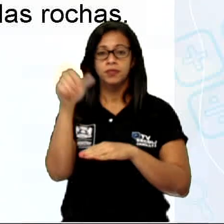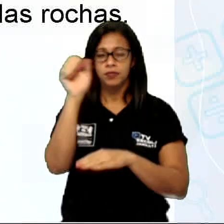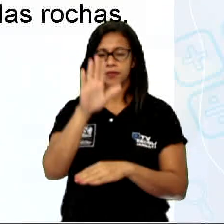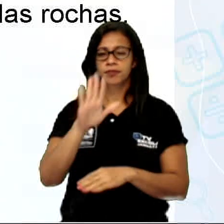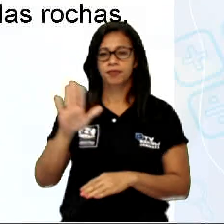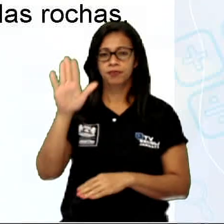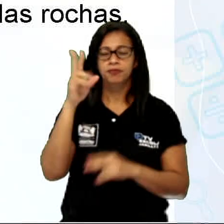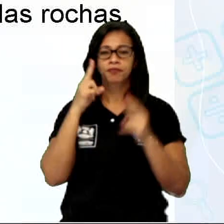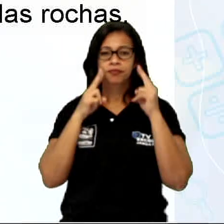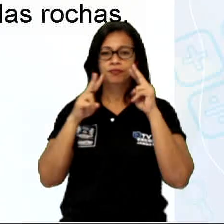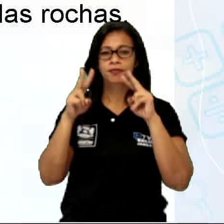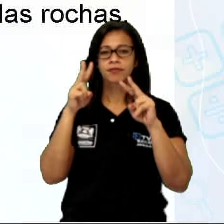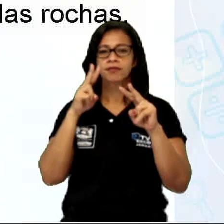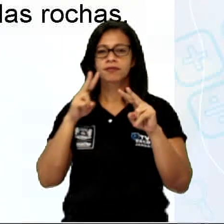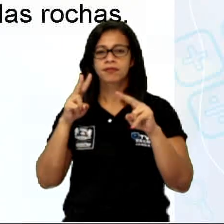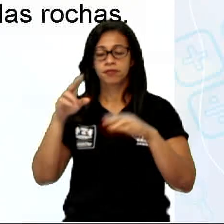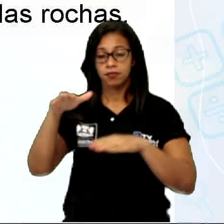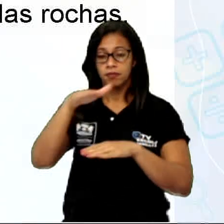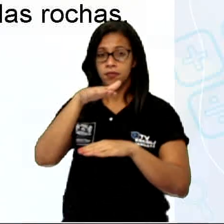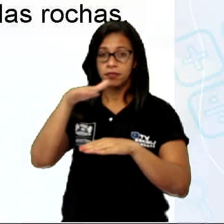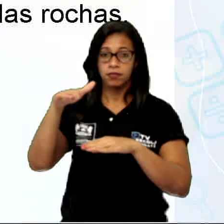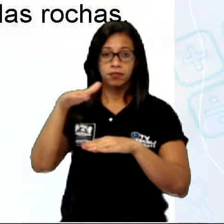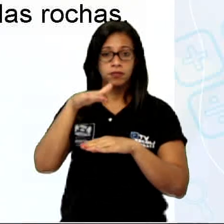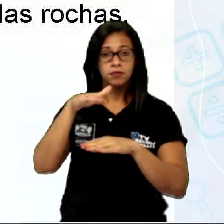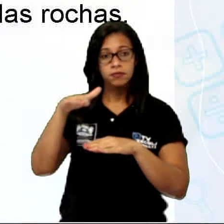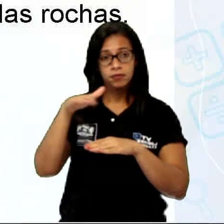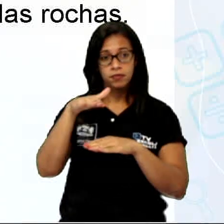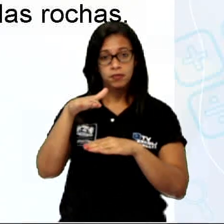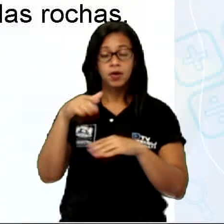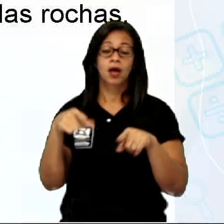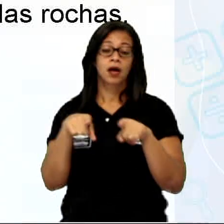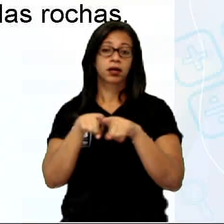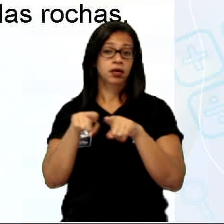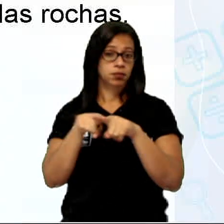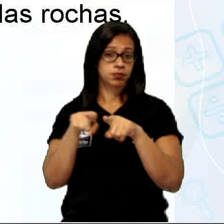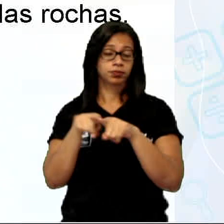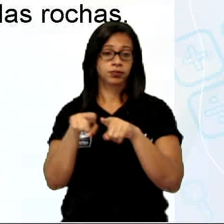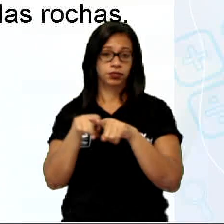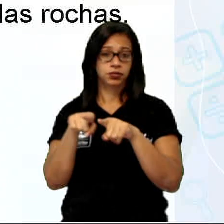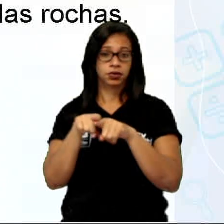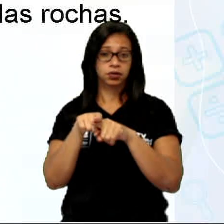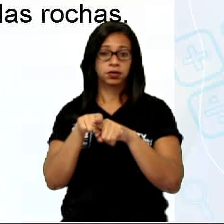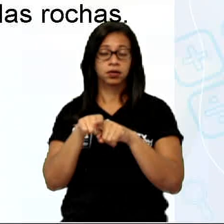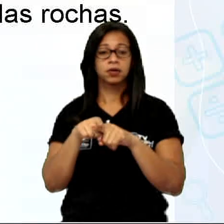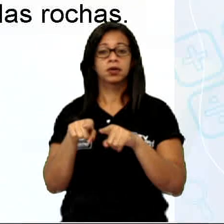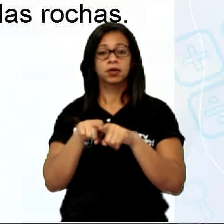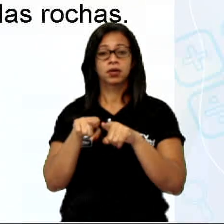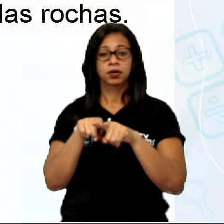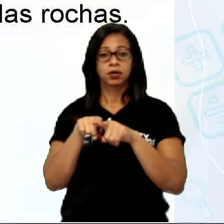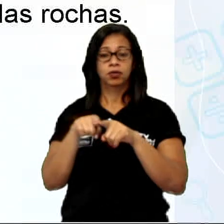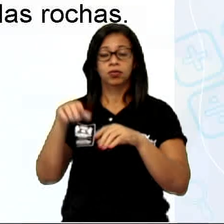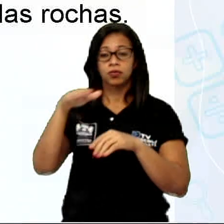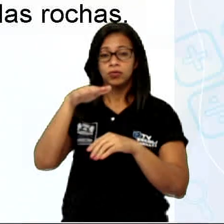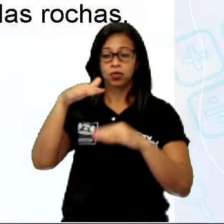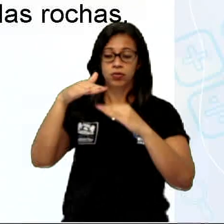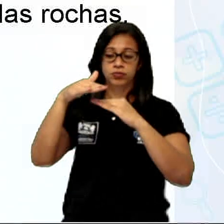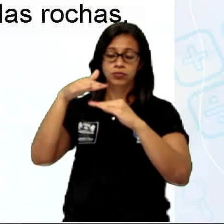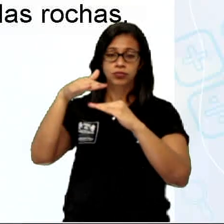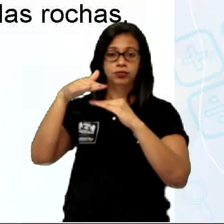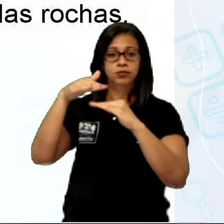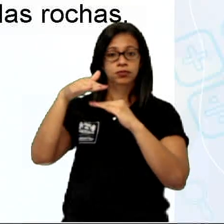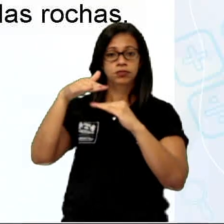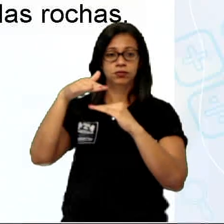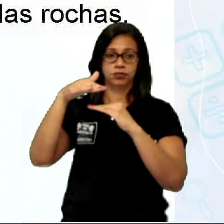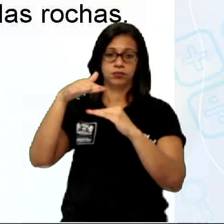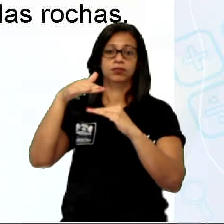mais interagem, mas também temos o subsolo e a rocha matriz. Vamos